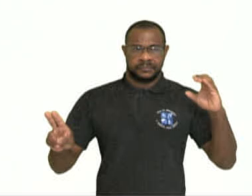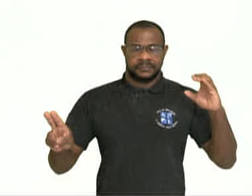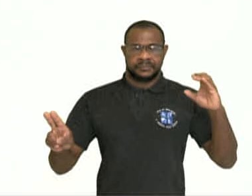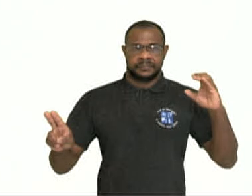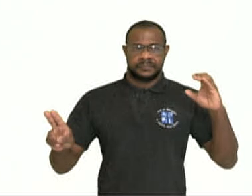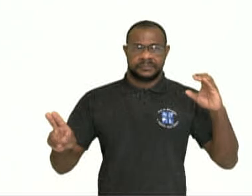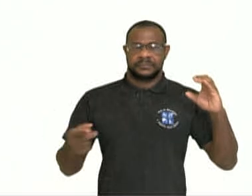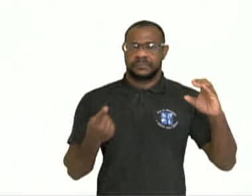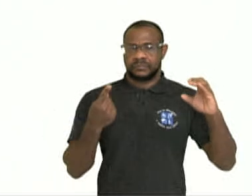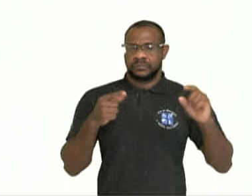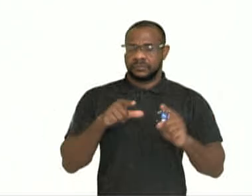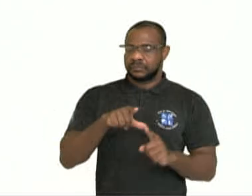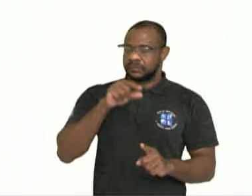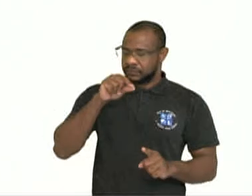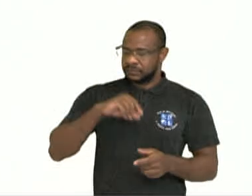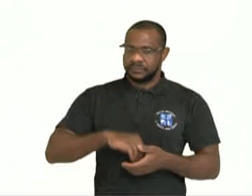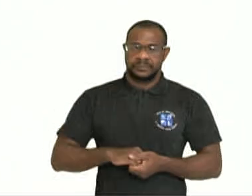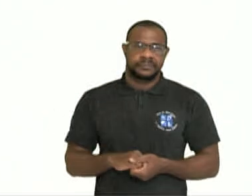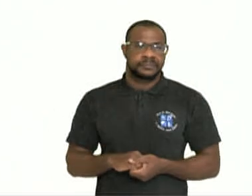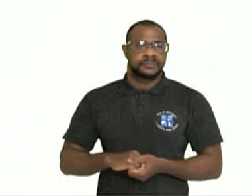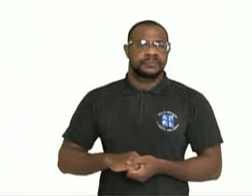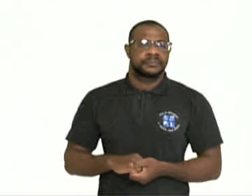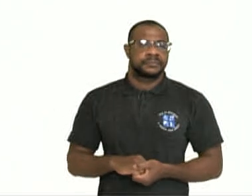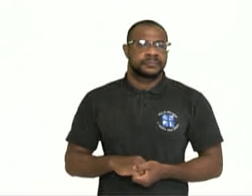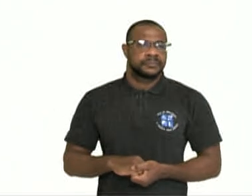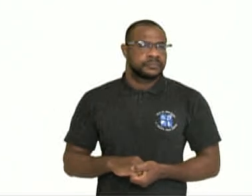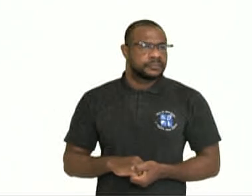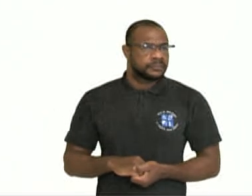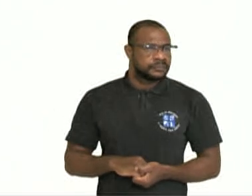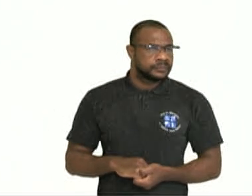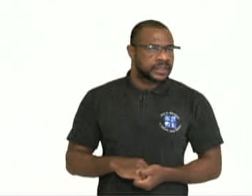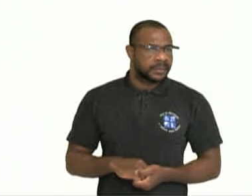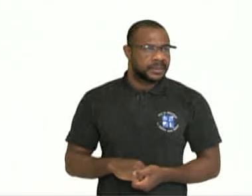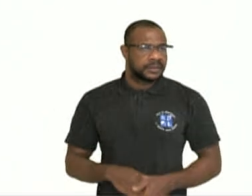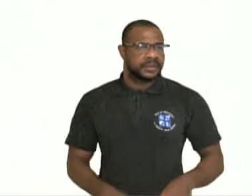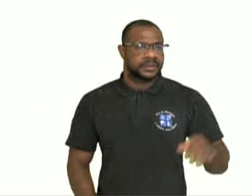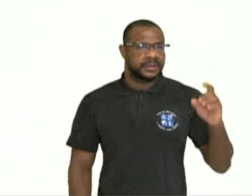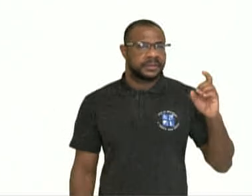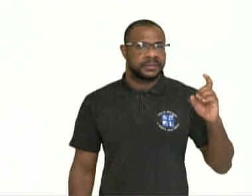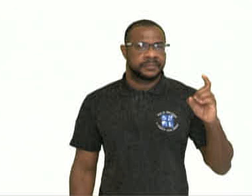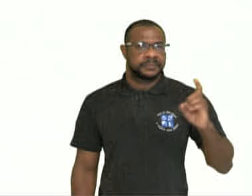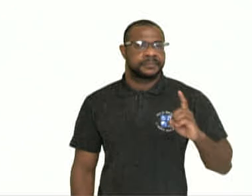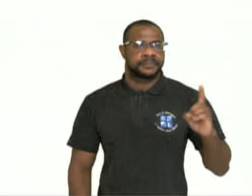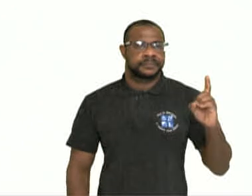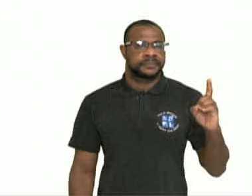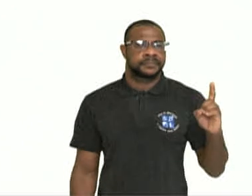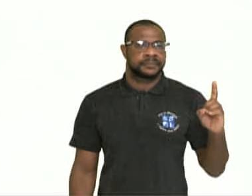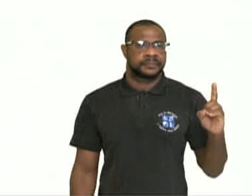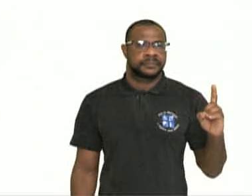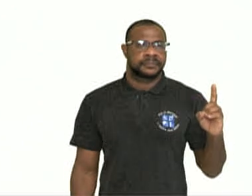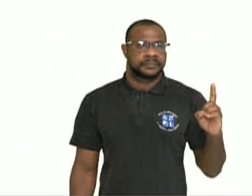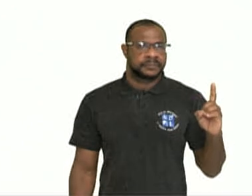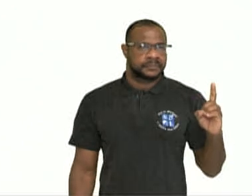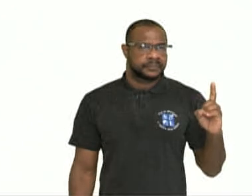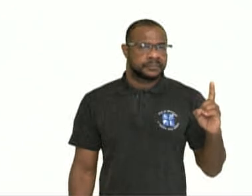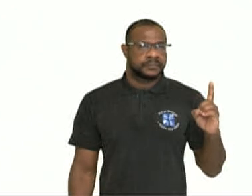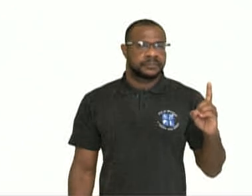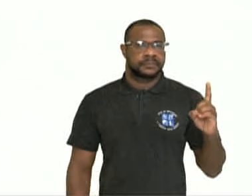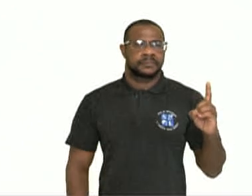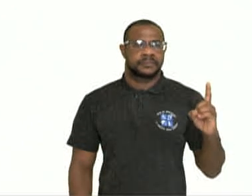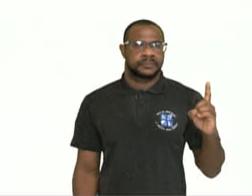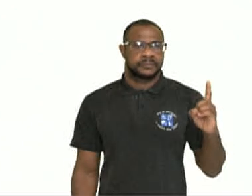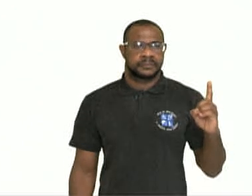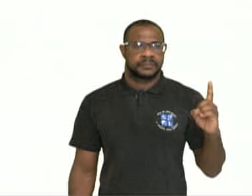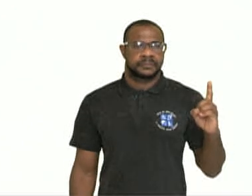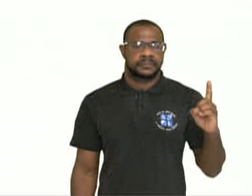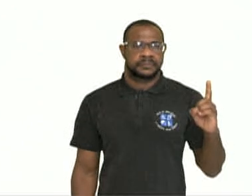Recordar, aunque duela, olvidar, veja, começa com o, por isso usamos o, aunque no quieras